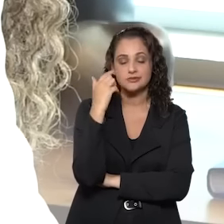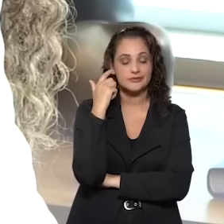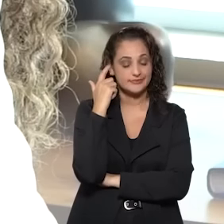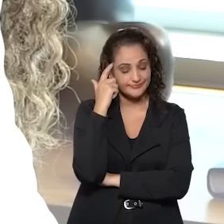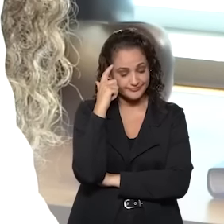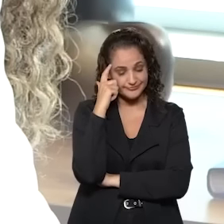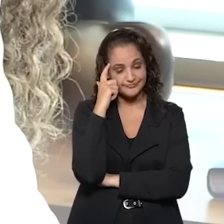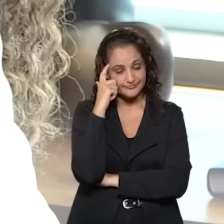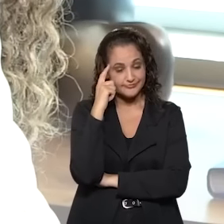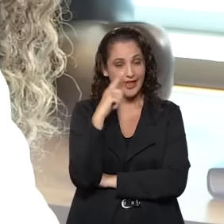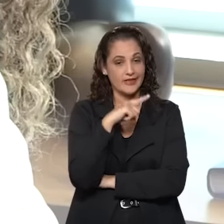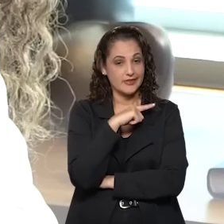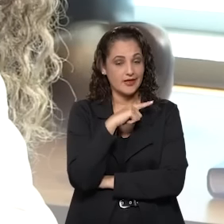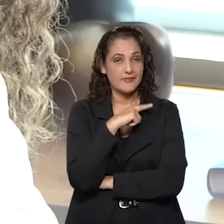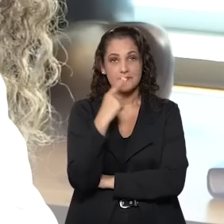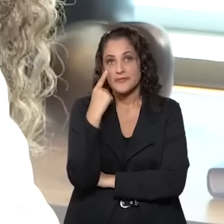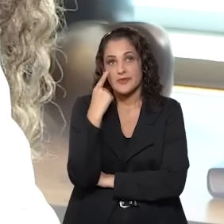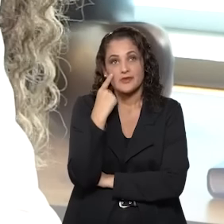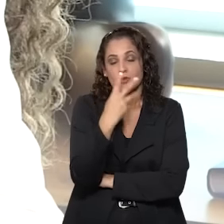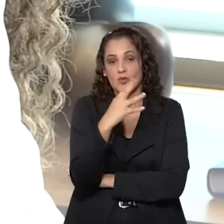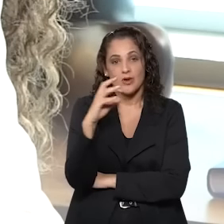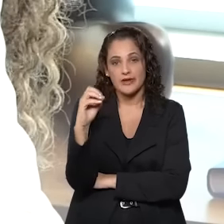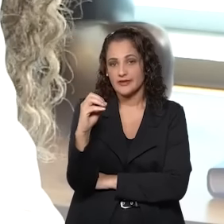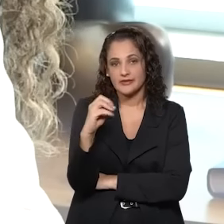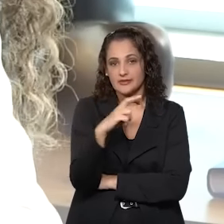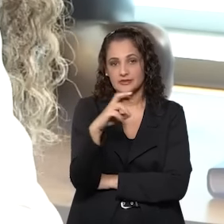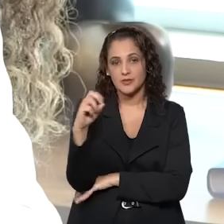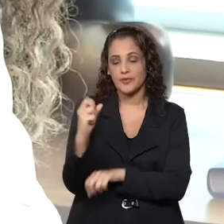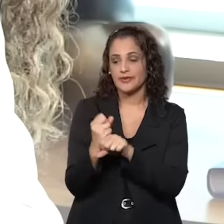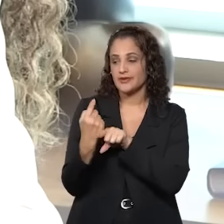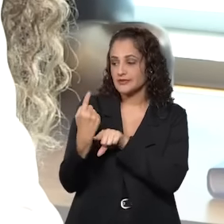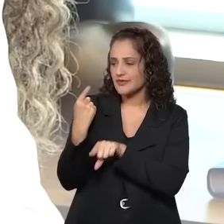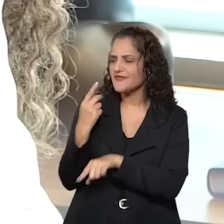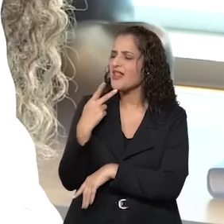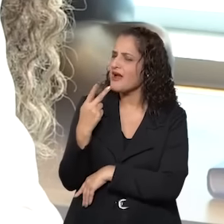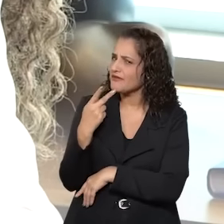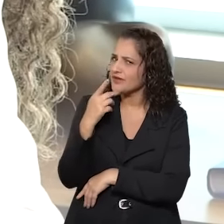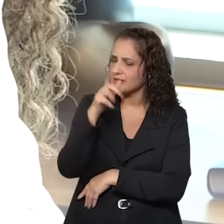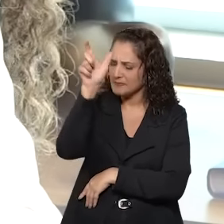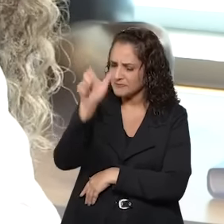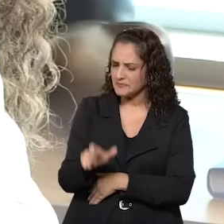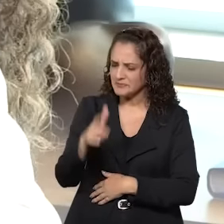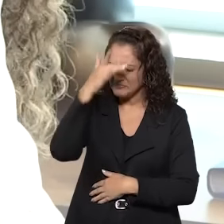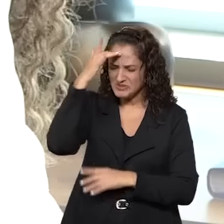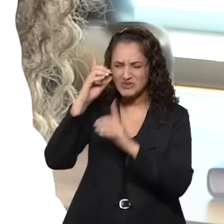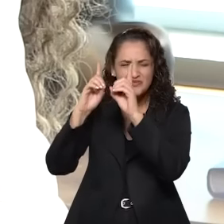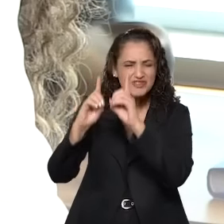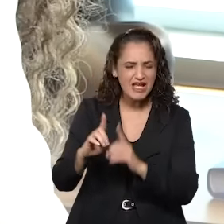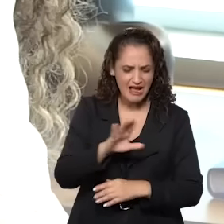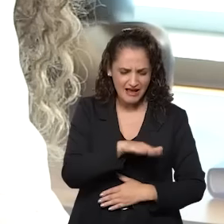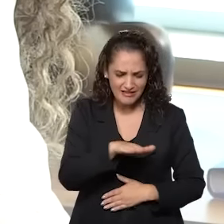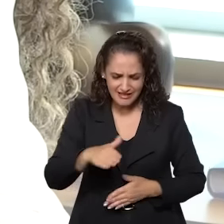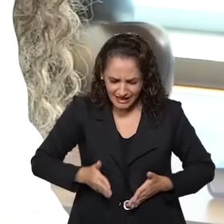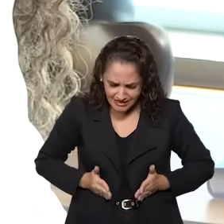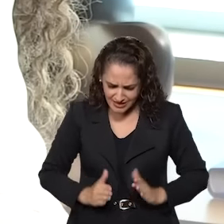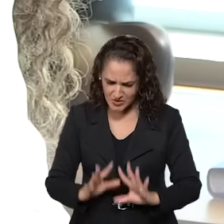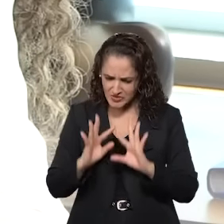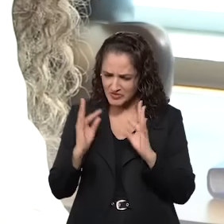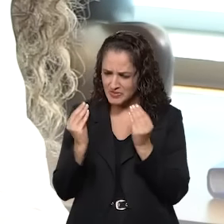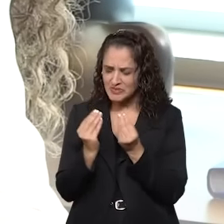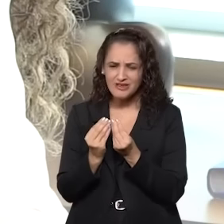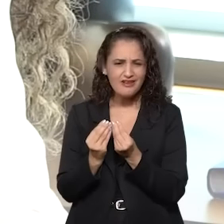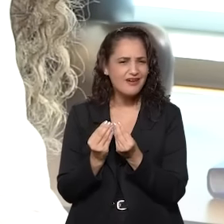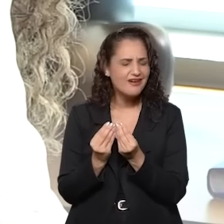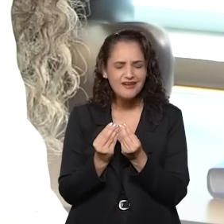olhar né há 40 50 anos anos atrás ainda se falava que uma pessoa com deficiência uma criança com deficiência que nascia Numa